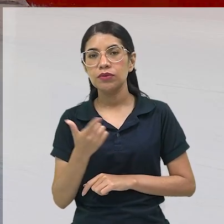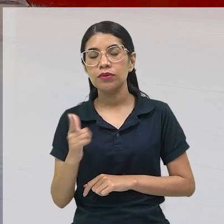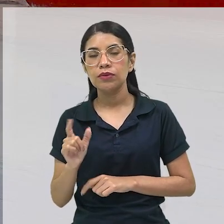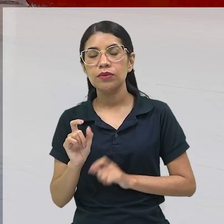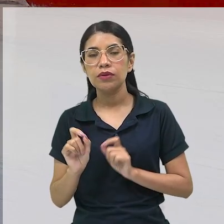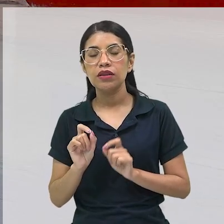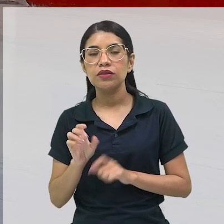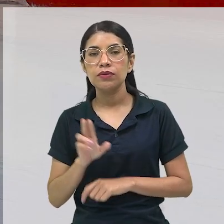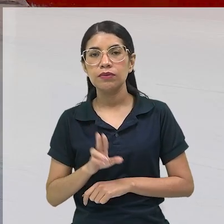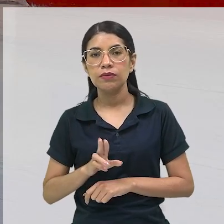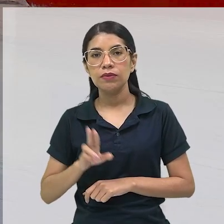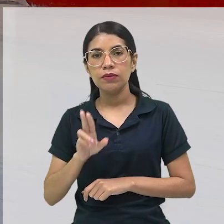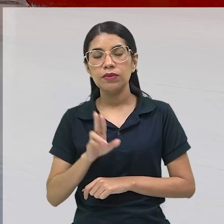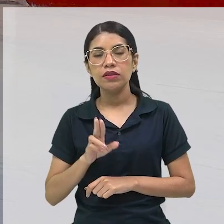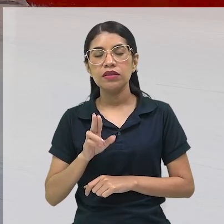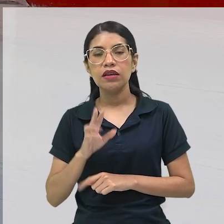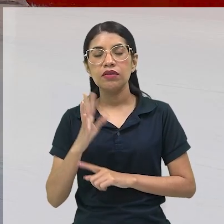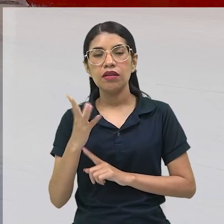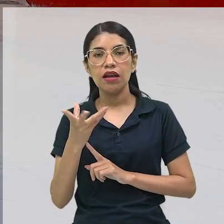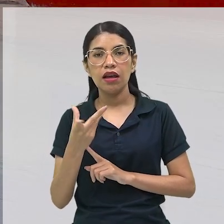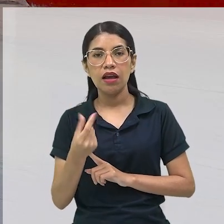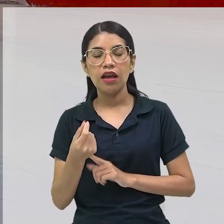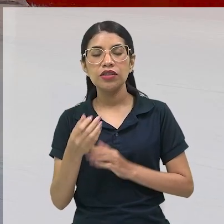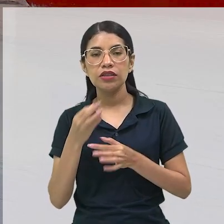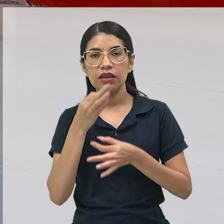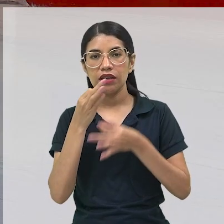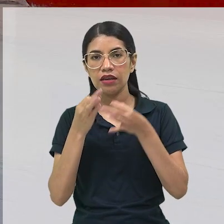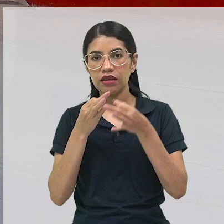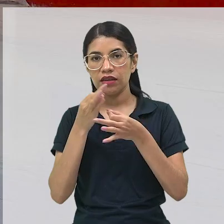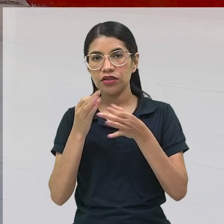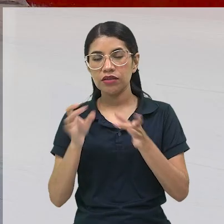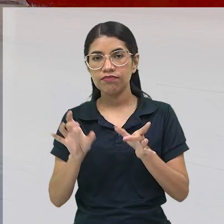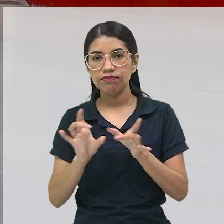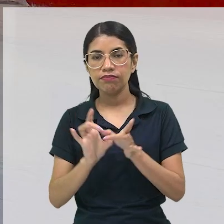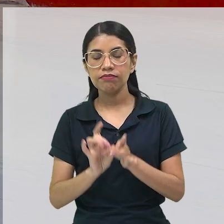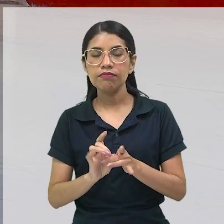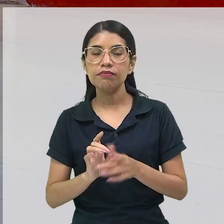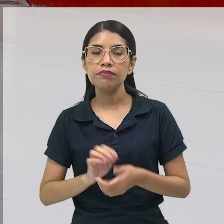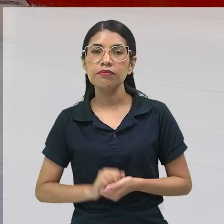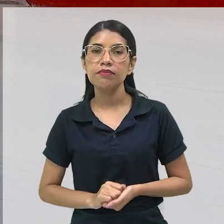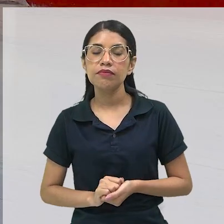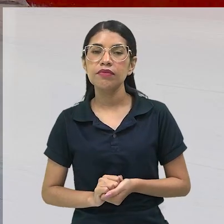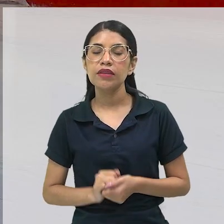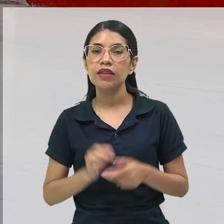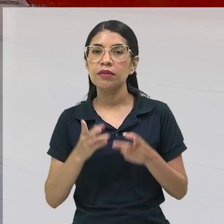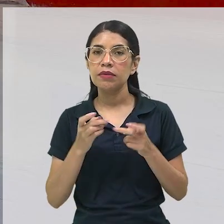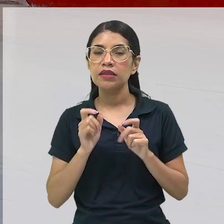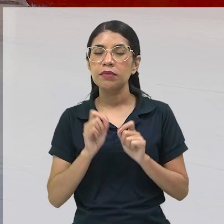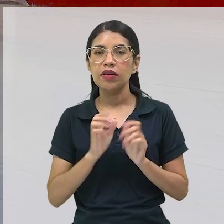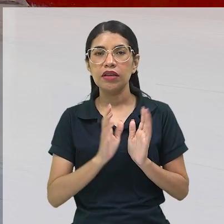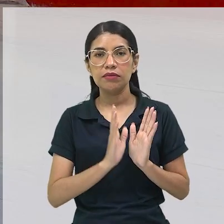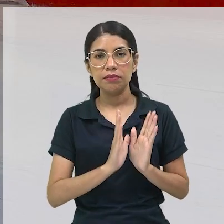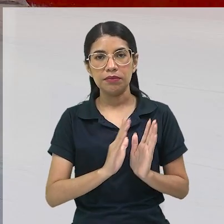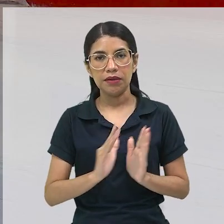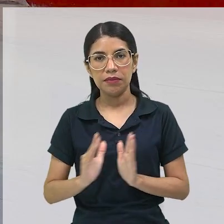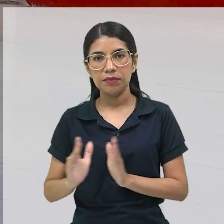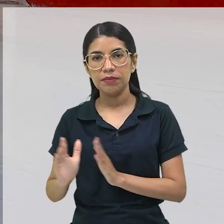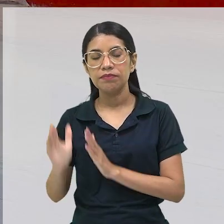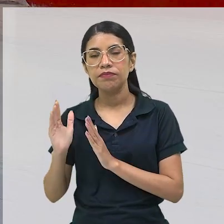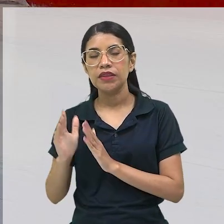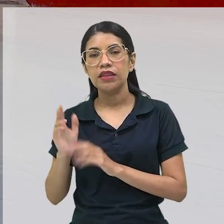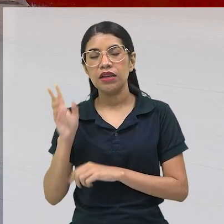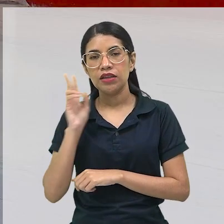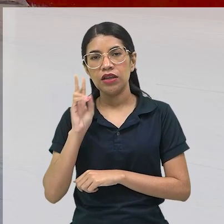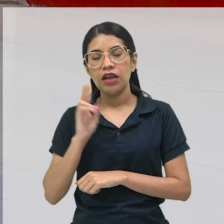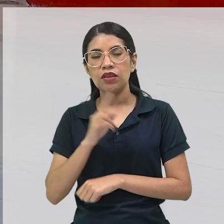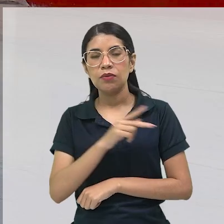estar utilizando o fazer artístico como uma crítica. Então, a gente percebeu, né, nessa linha curta de história, a